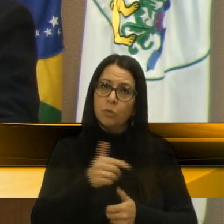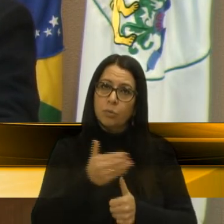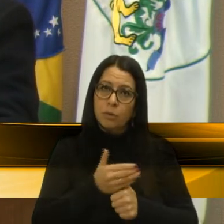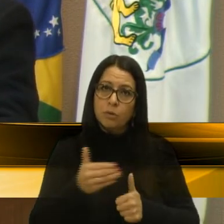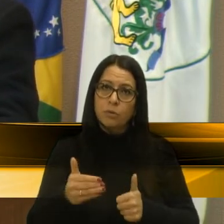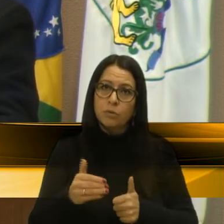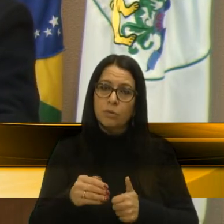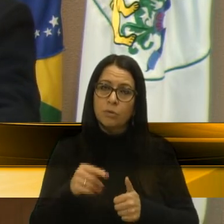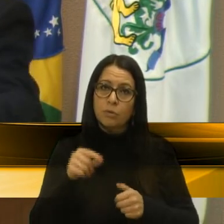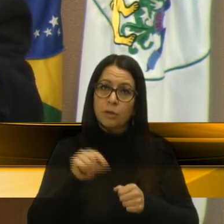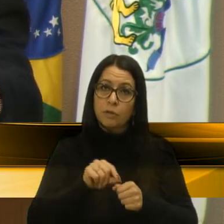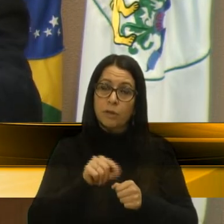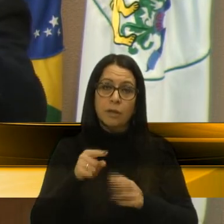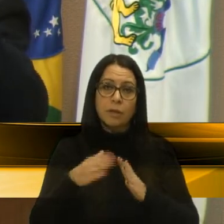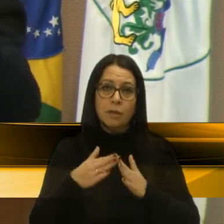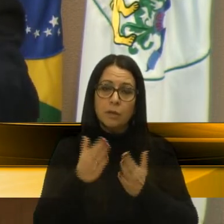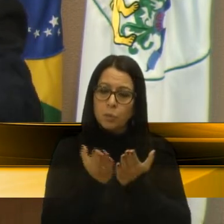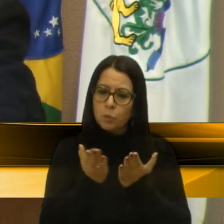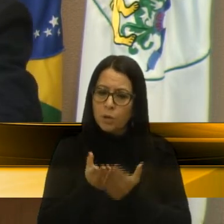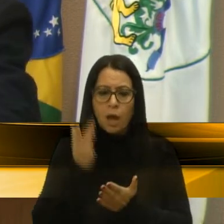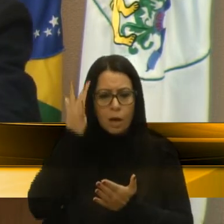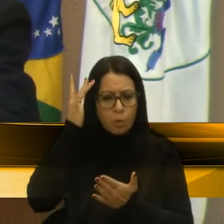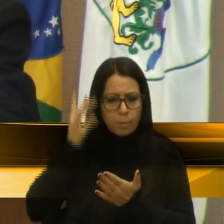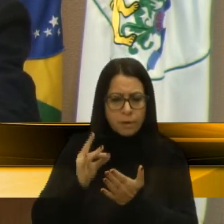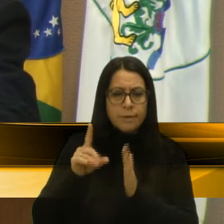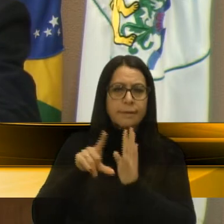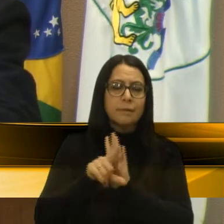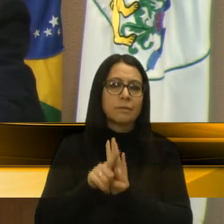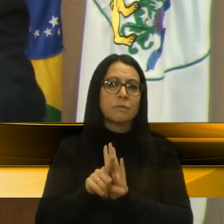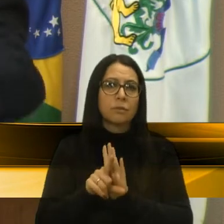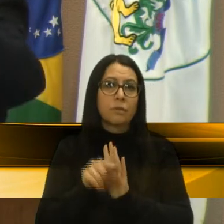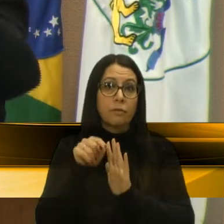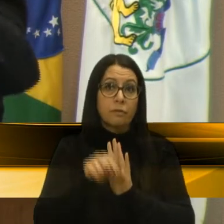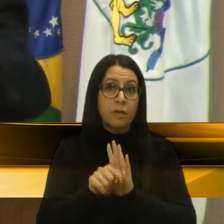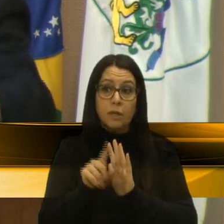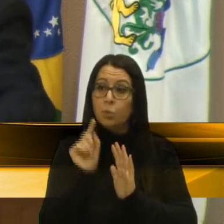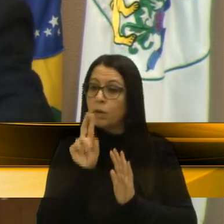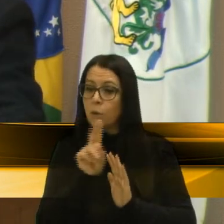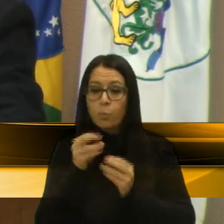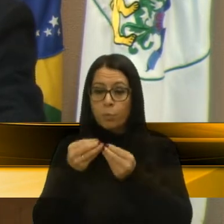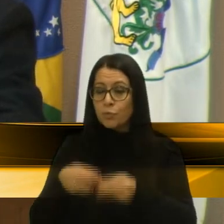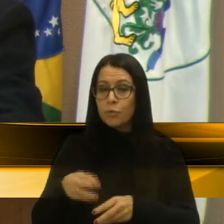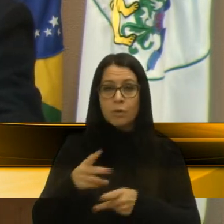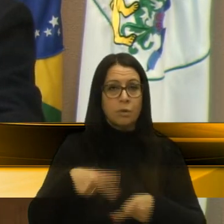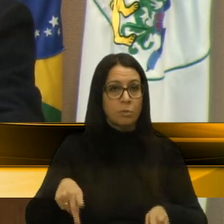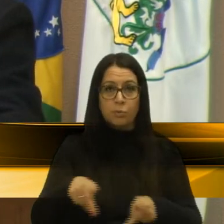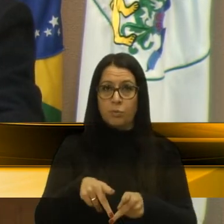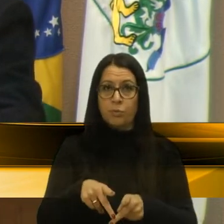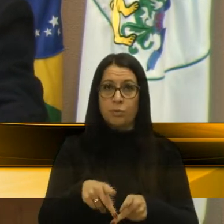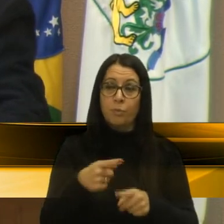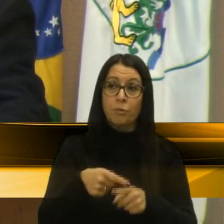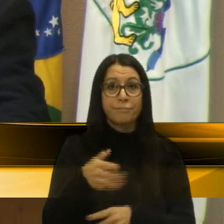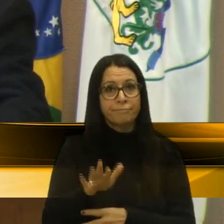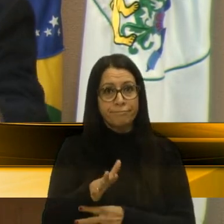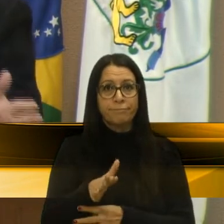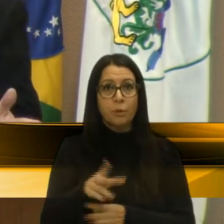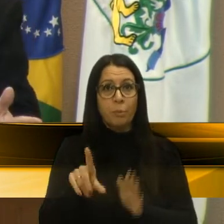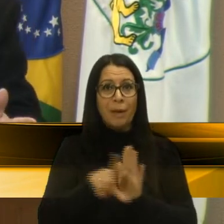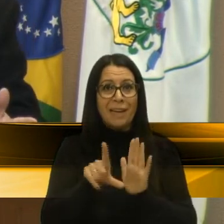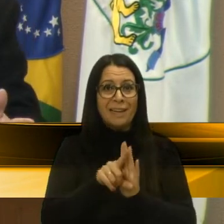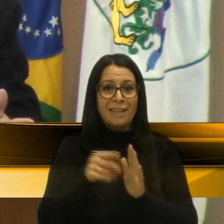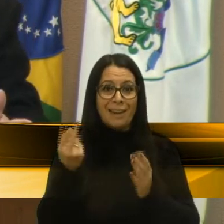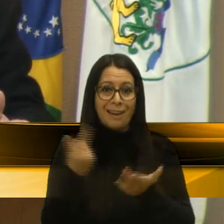legislação, de aprovar os orçamentos, de aprovar a legislação, estudar isso. E por isso eu me